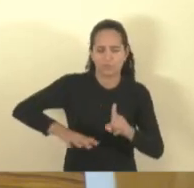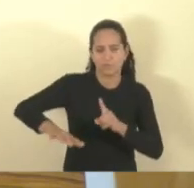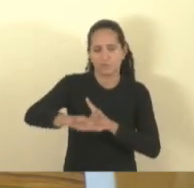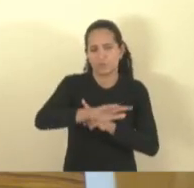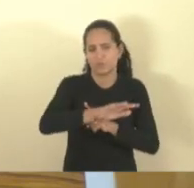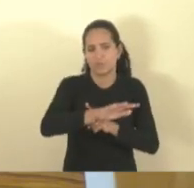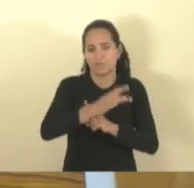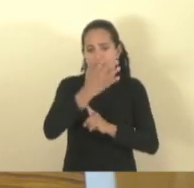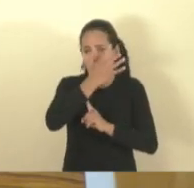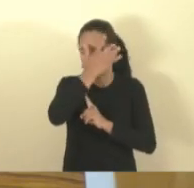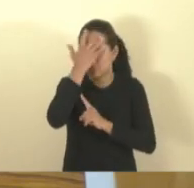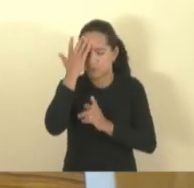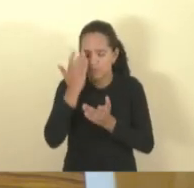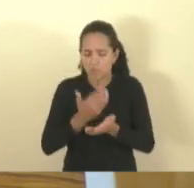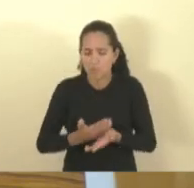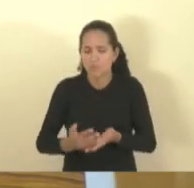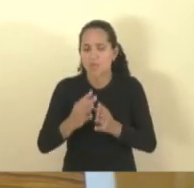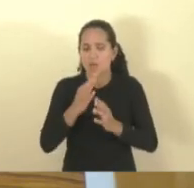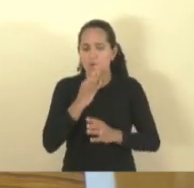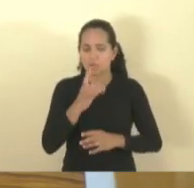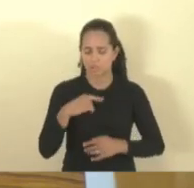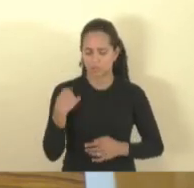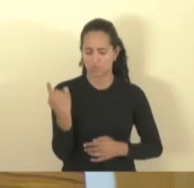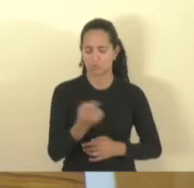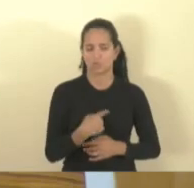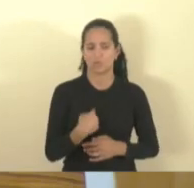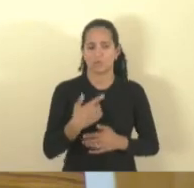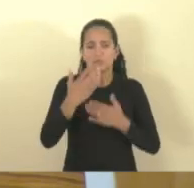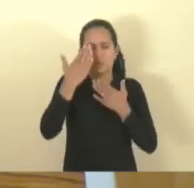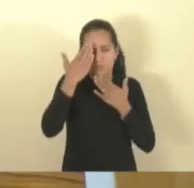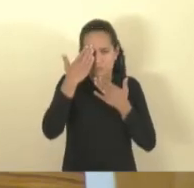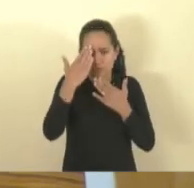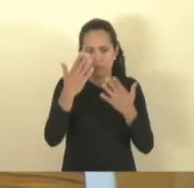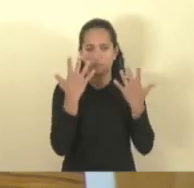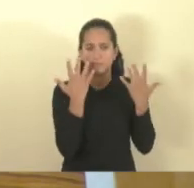começar a conhecer todos nós. Obrigado e parabéns a todos.